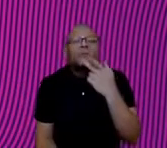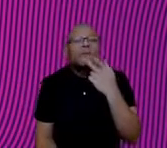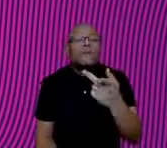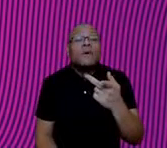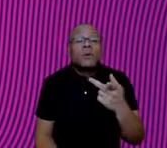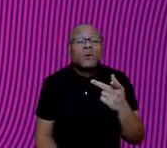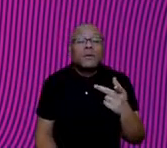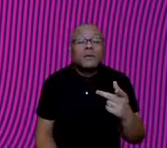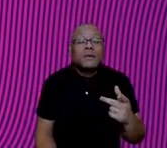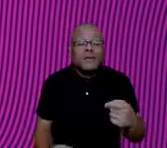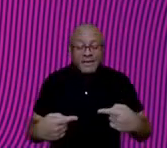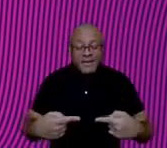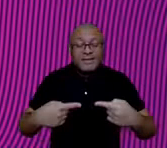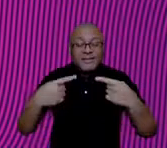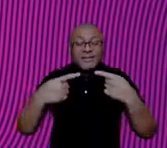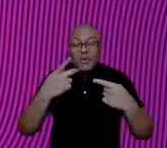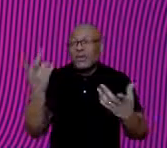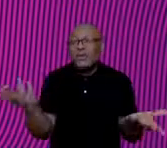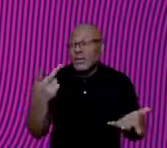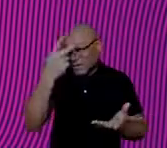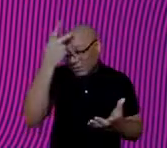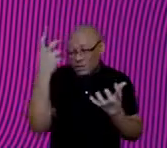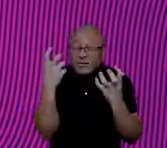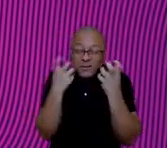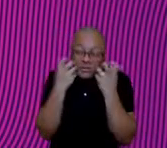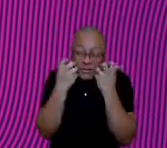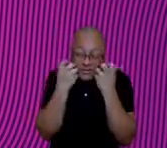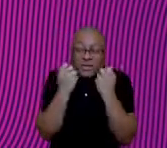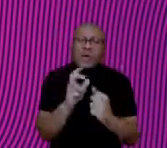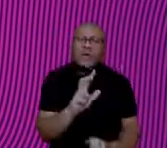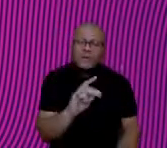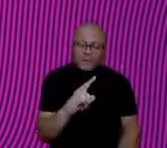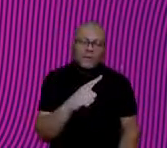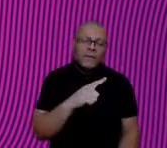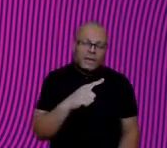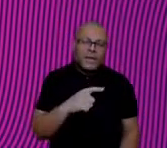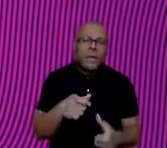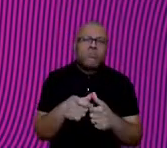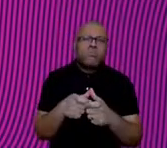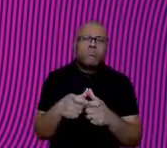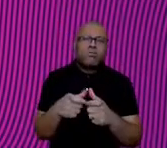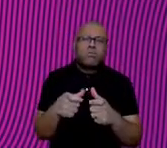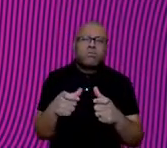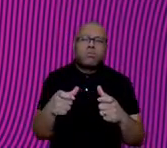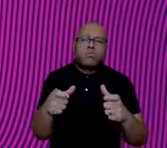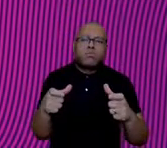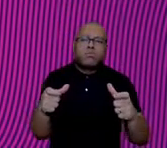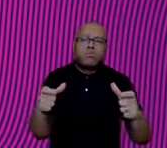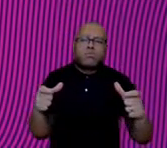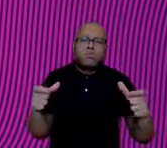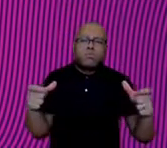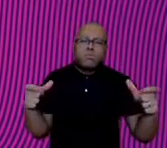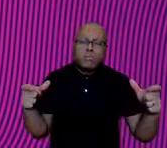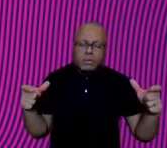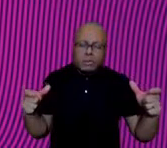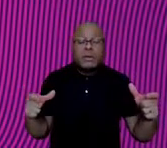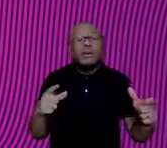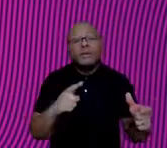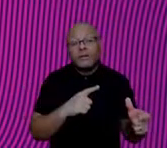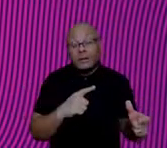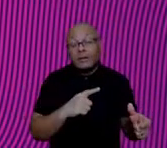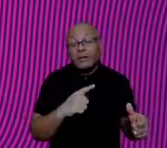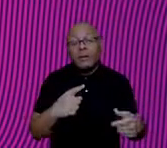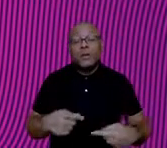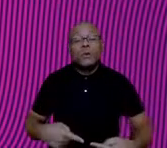né? A gente vai ter, sem dúvida, uma explosão aí de casos, que aumenta o nosso desafio